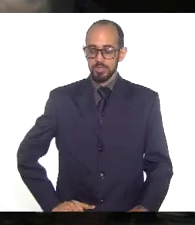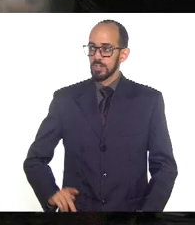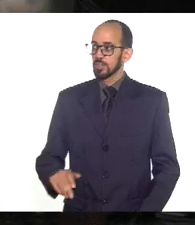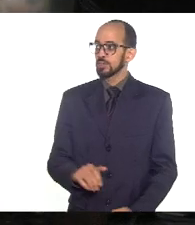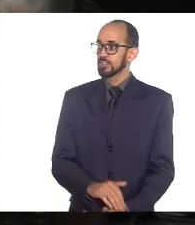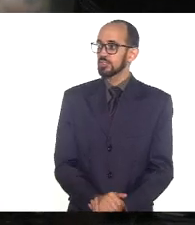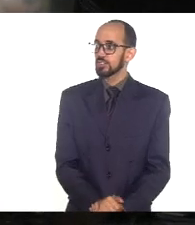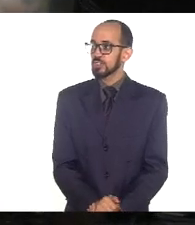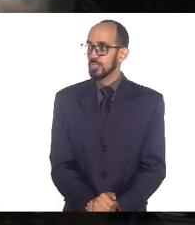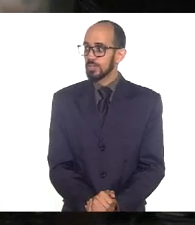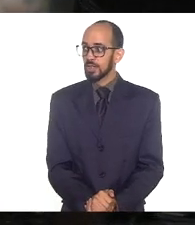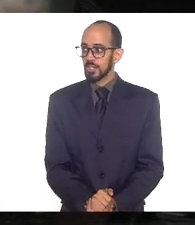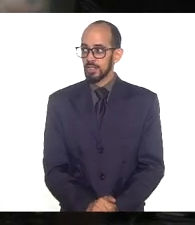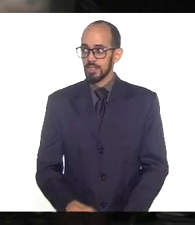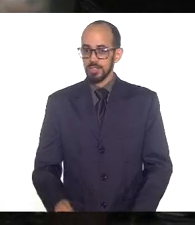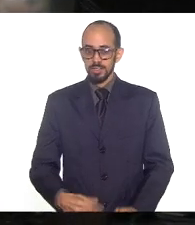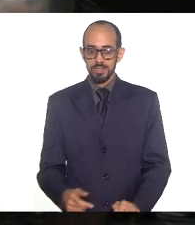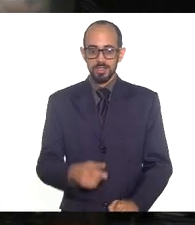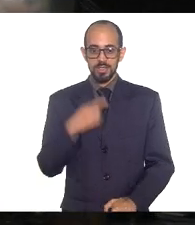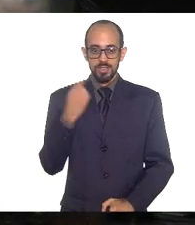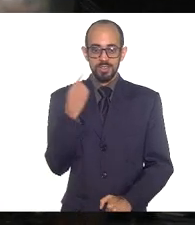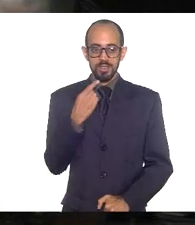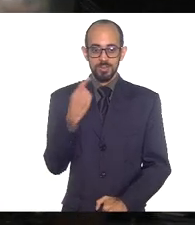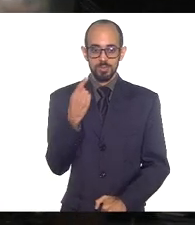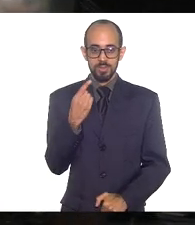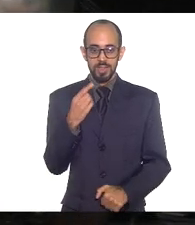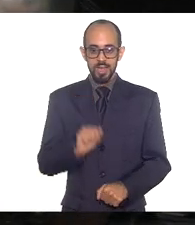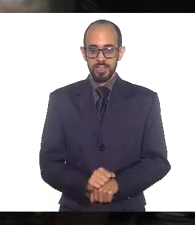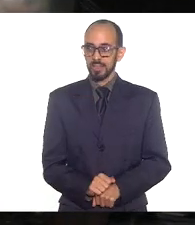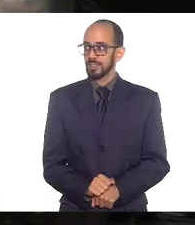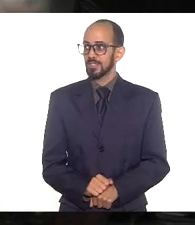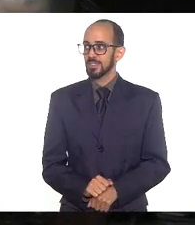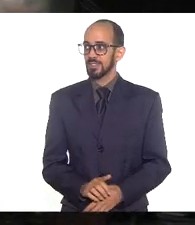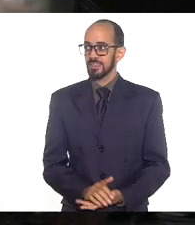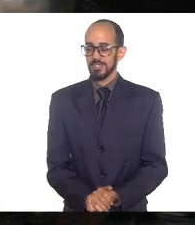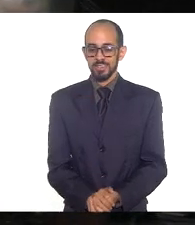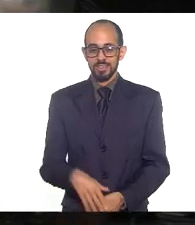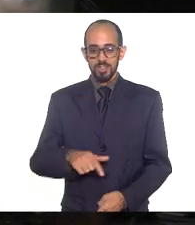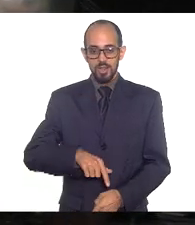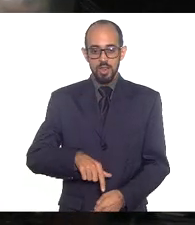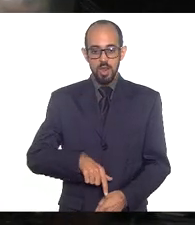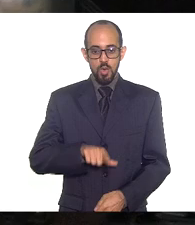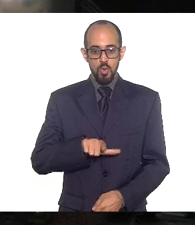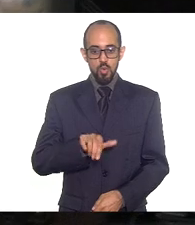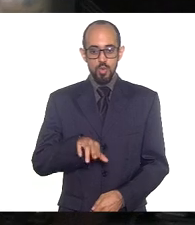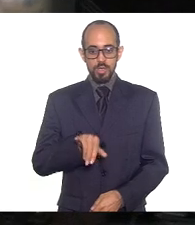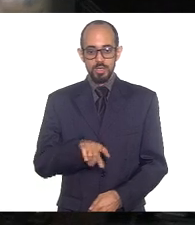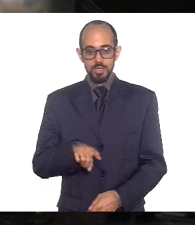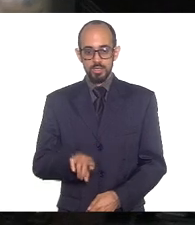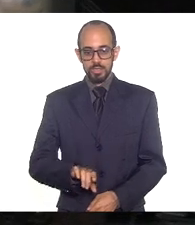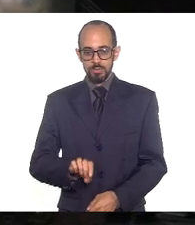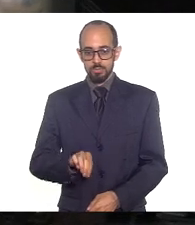2 deputada deputada Deputado Luiz Martins